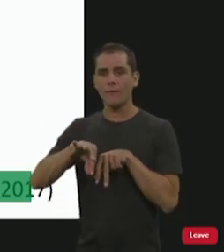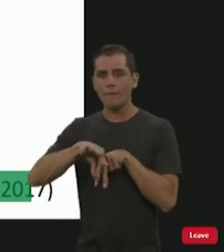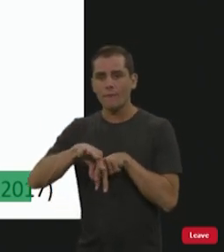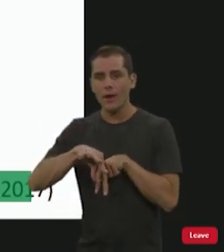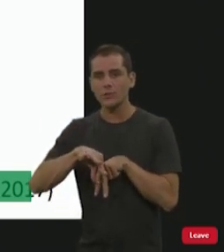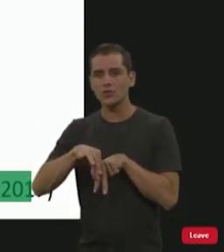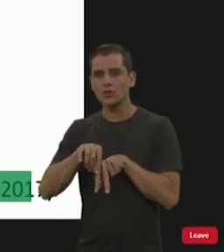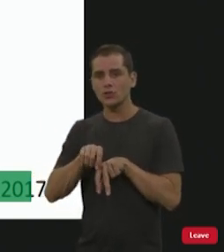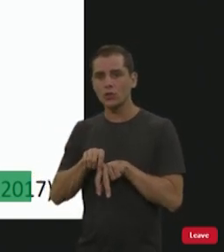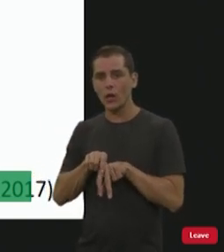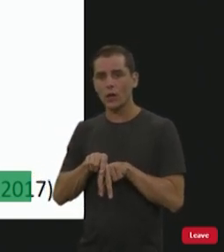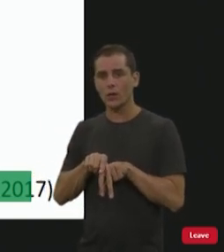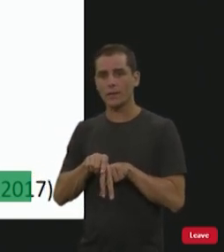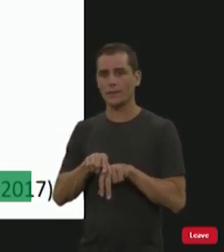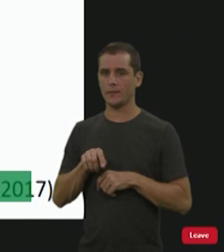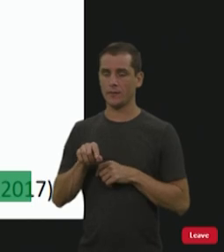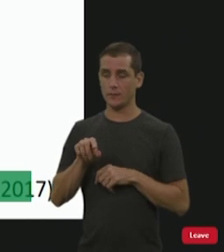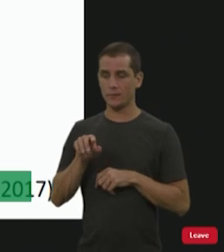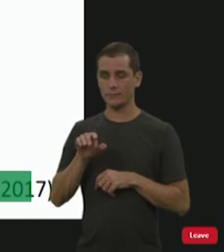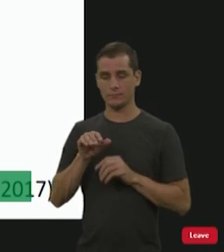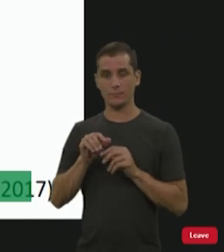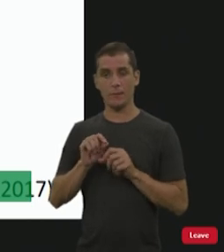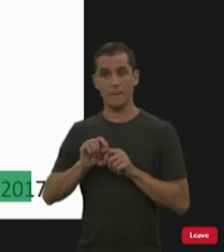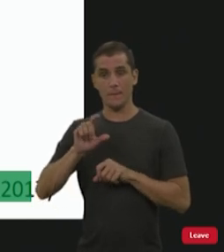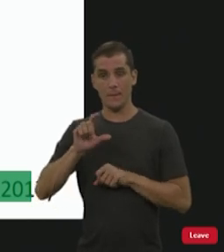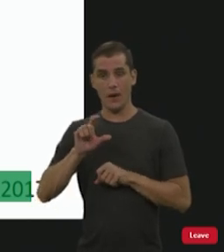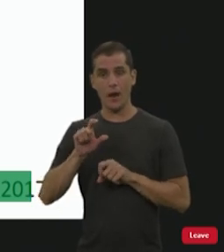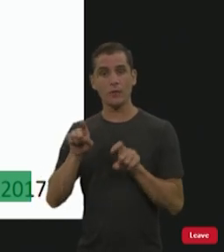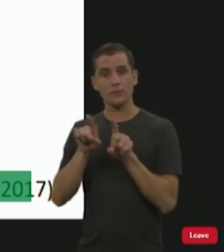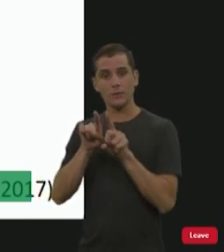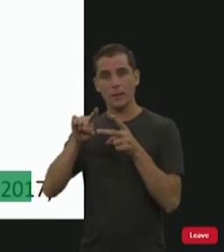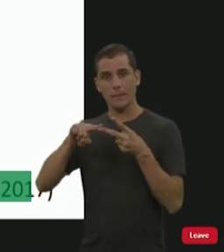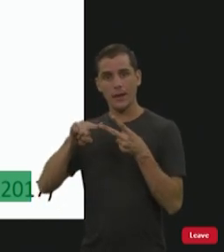pele presença de lesões, sintomas eruptivos.